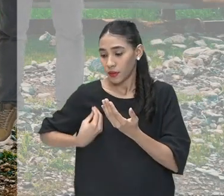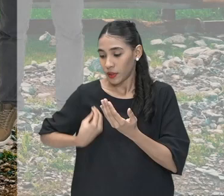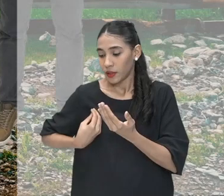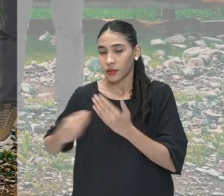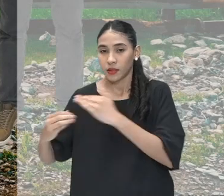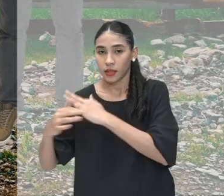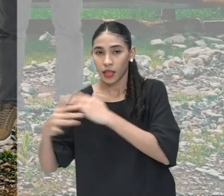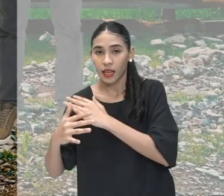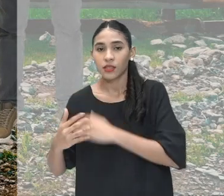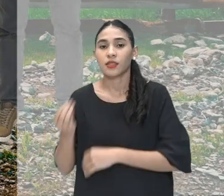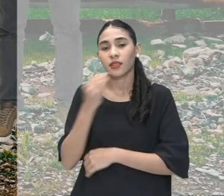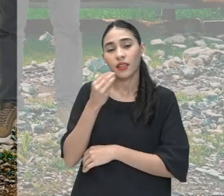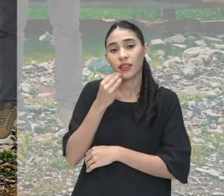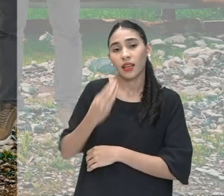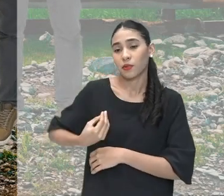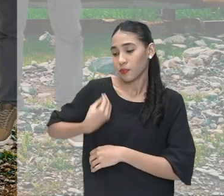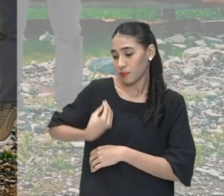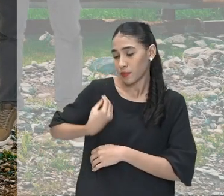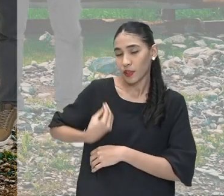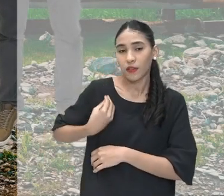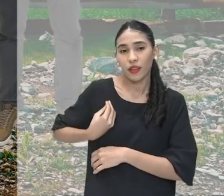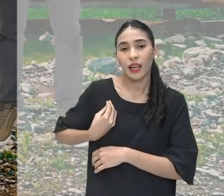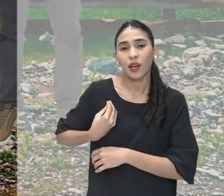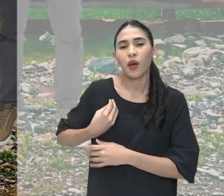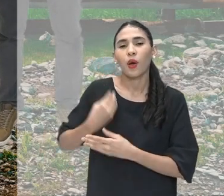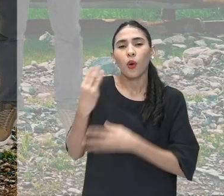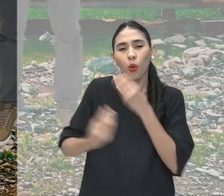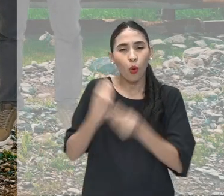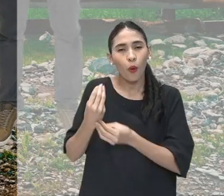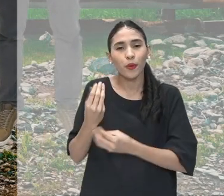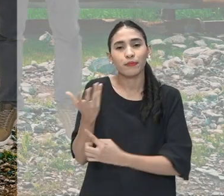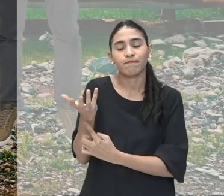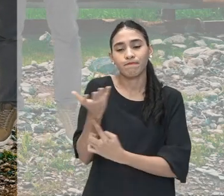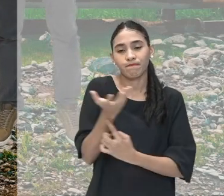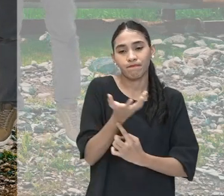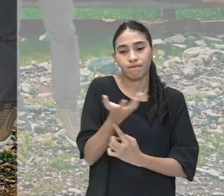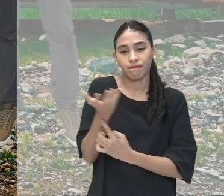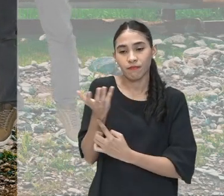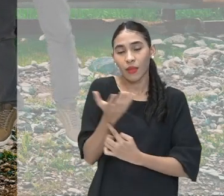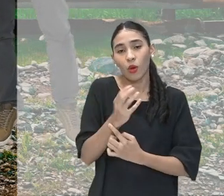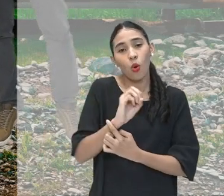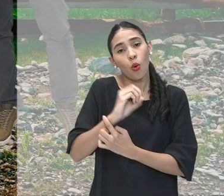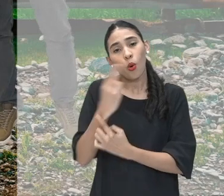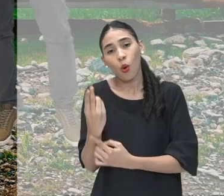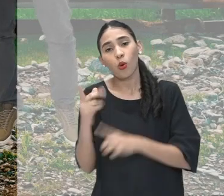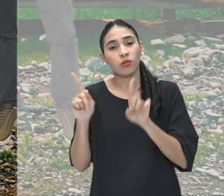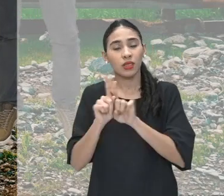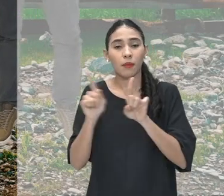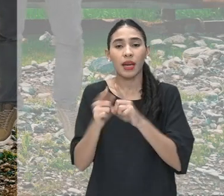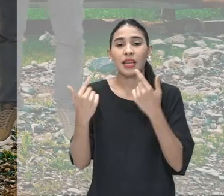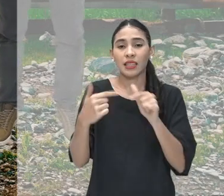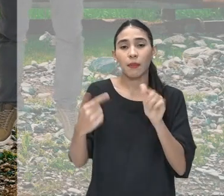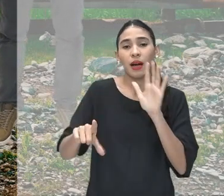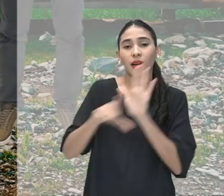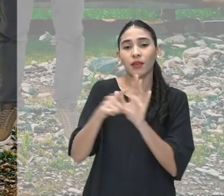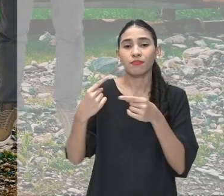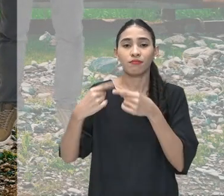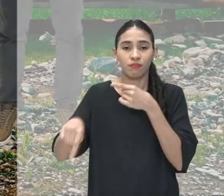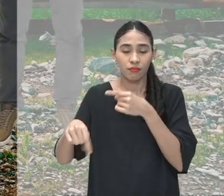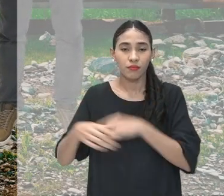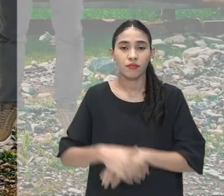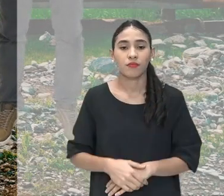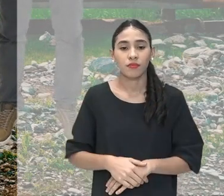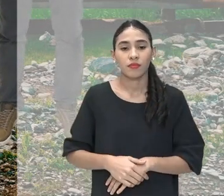da chamada mendicância ou outras atividades ilegais. A mendicância vem